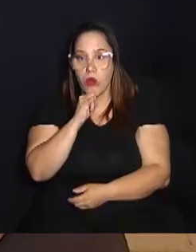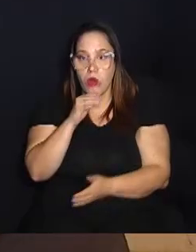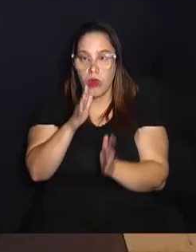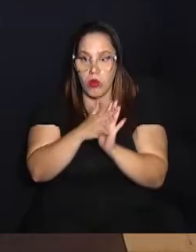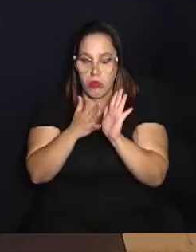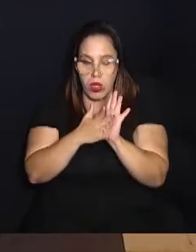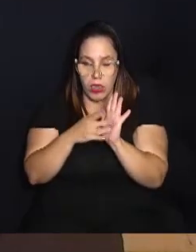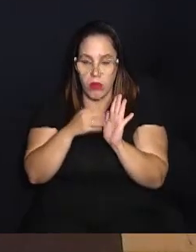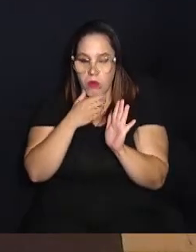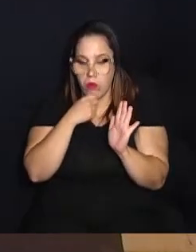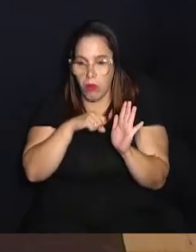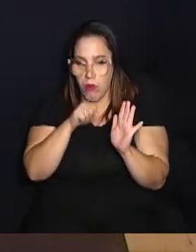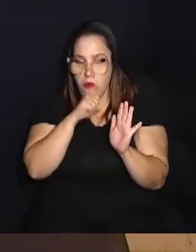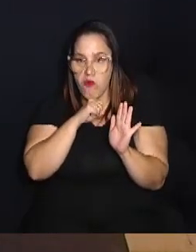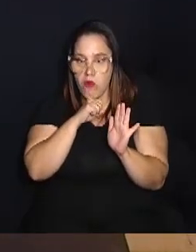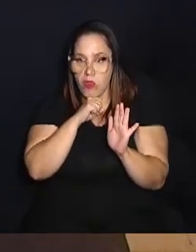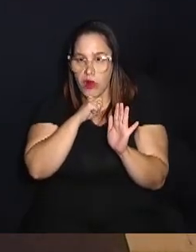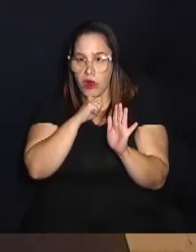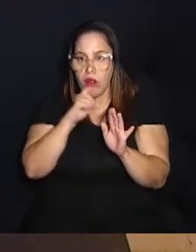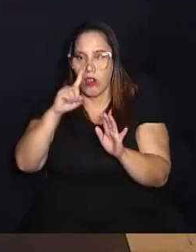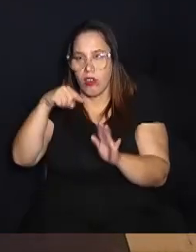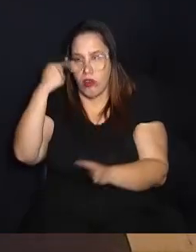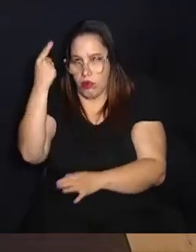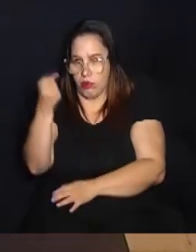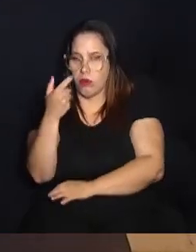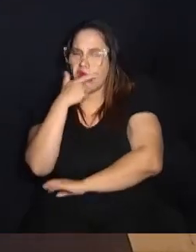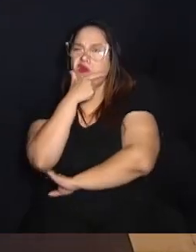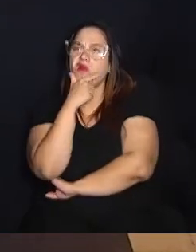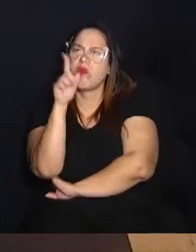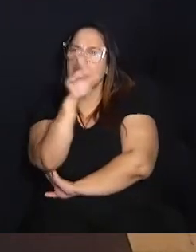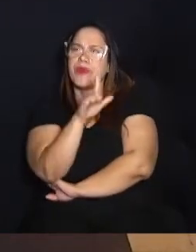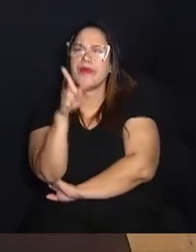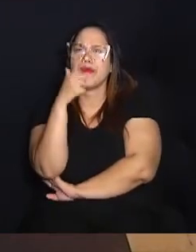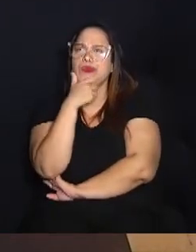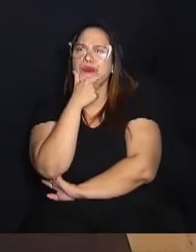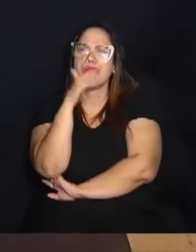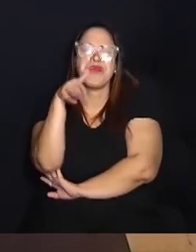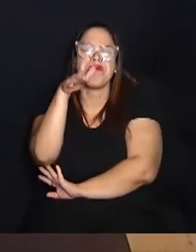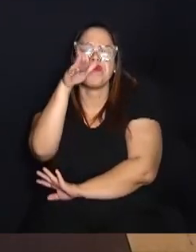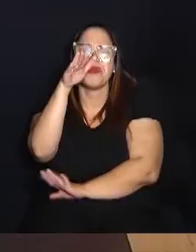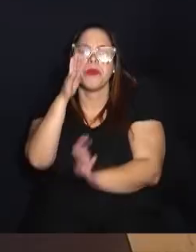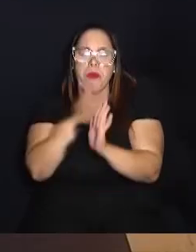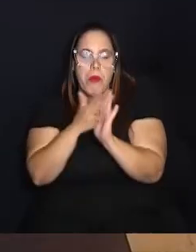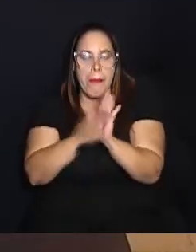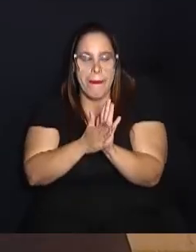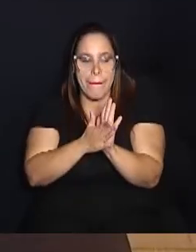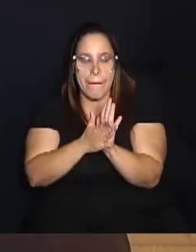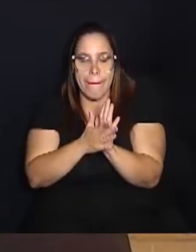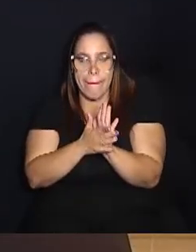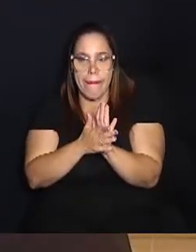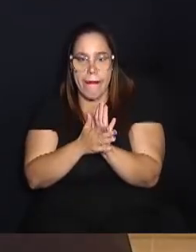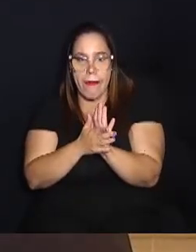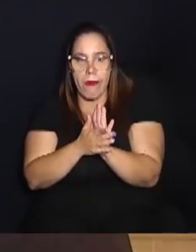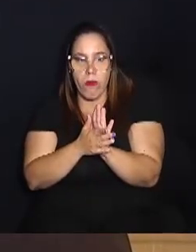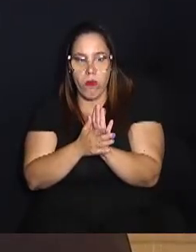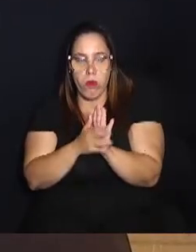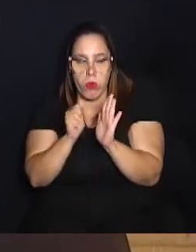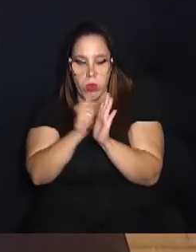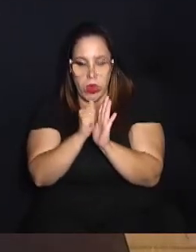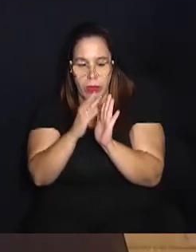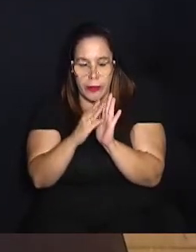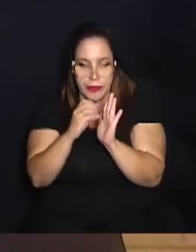exemplo o método Paulo Freire. Lógico que depois foi muito mais do que um método, mas quando se